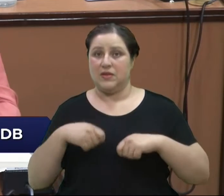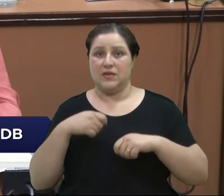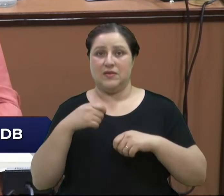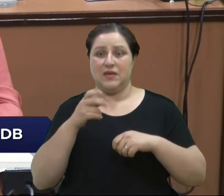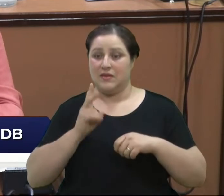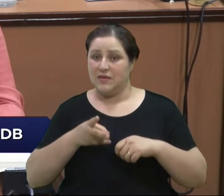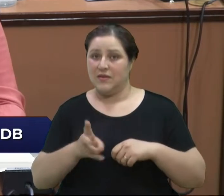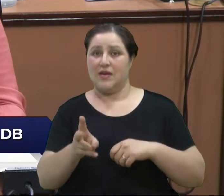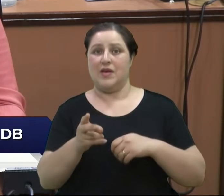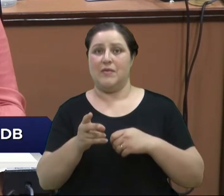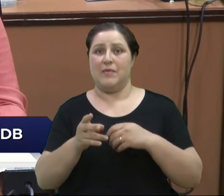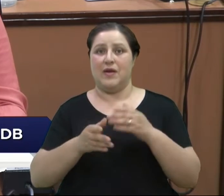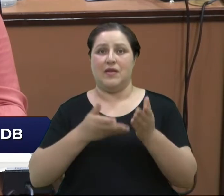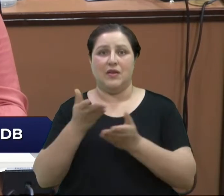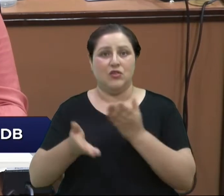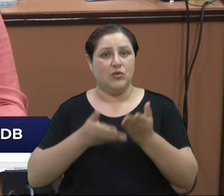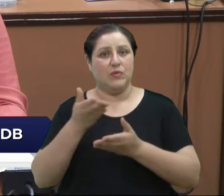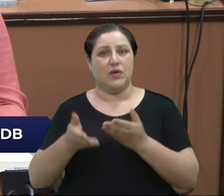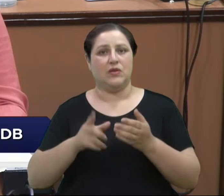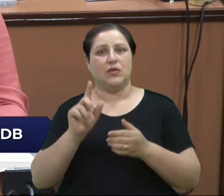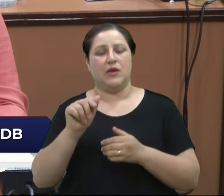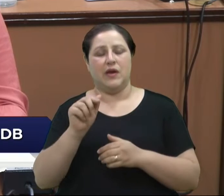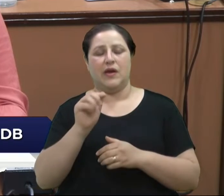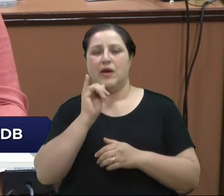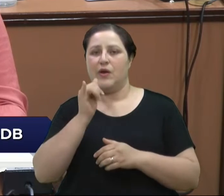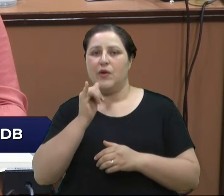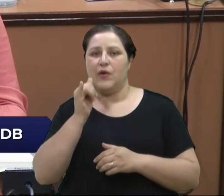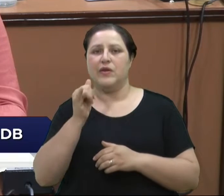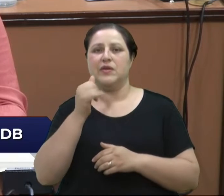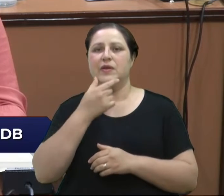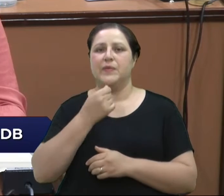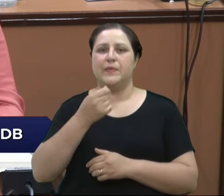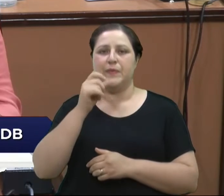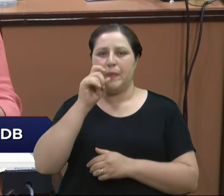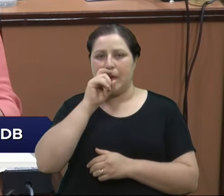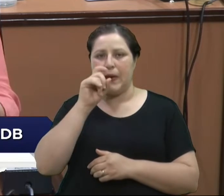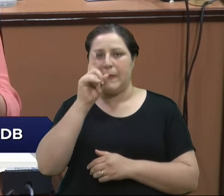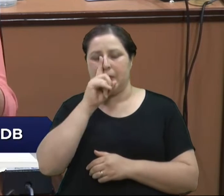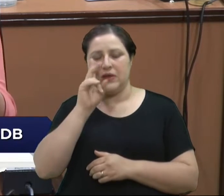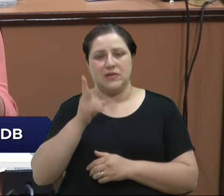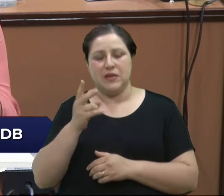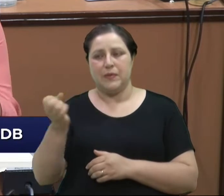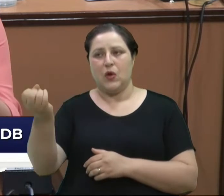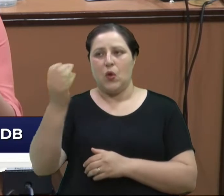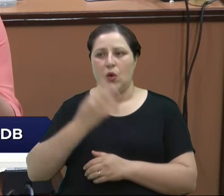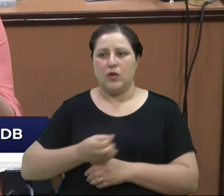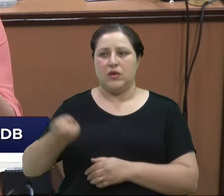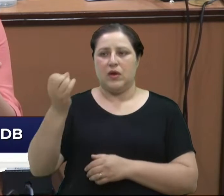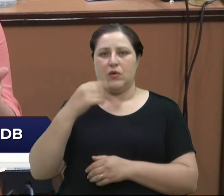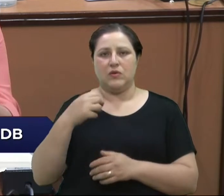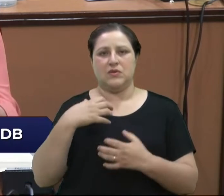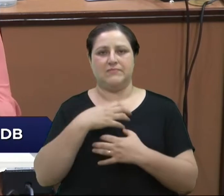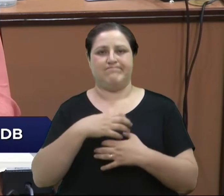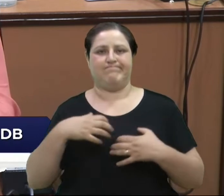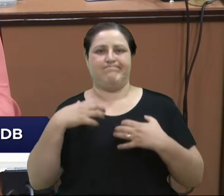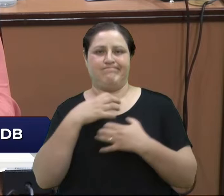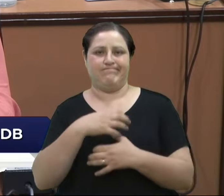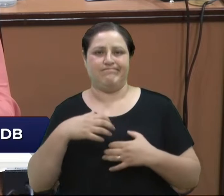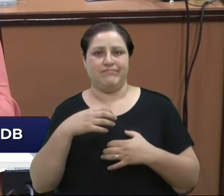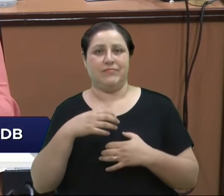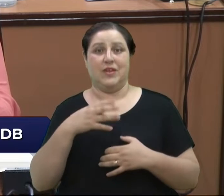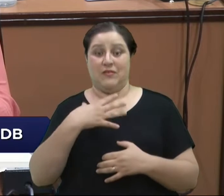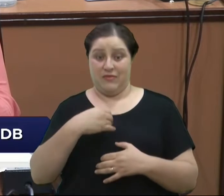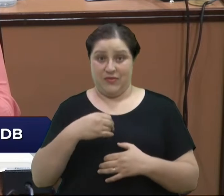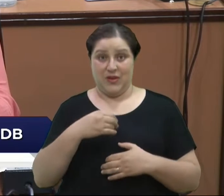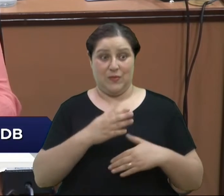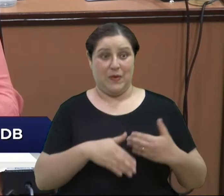Então, são situações e são relatos de mães e pais que desesperam a gente. Assim. do quanto os filhos deles tinham progredido e, de repente, pararam